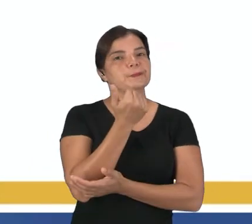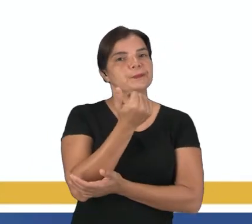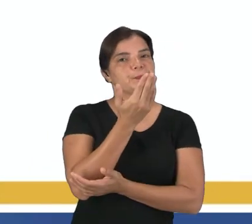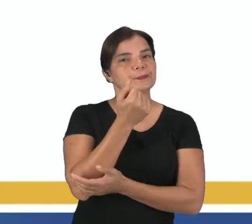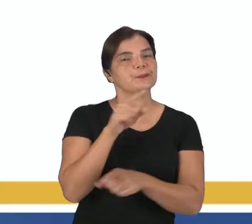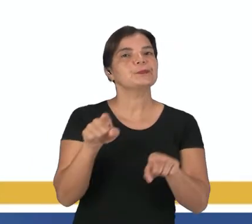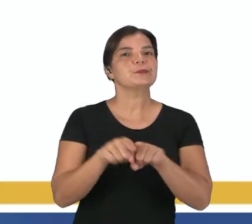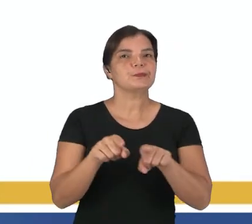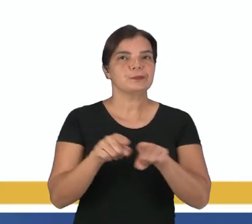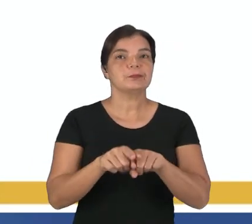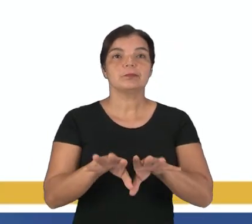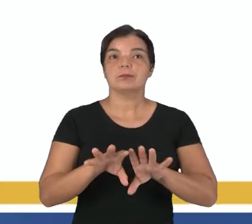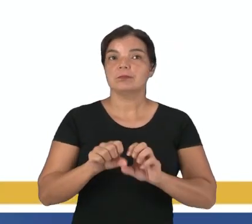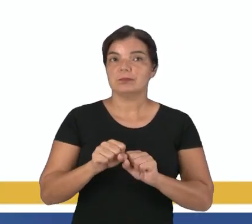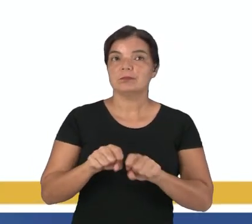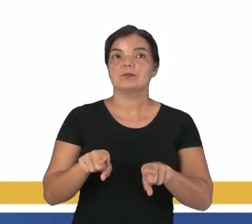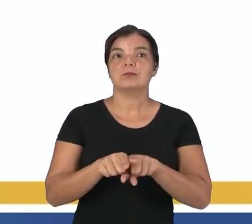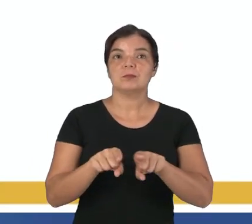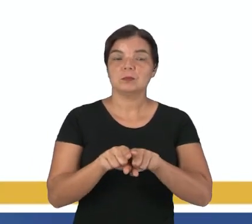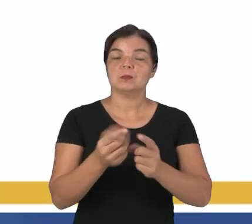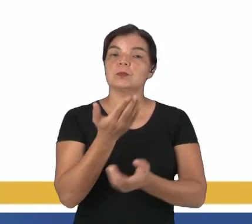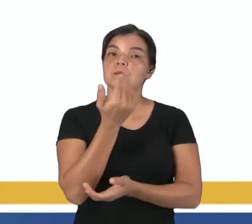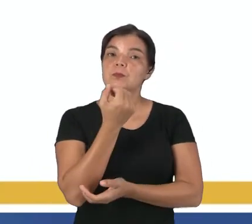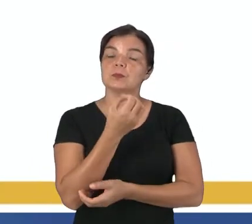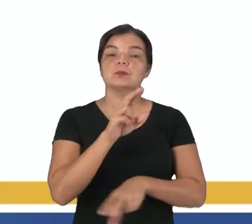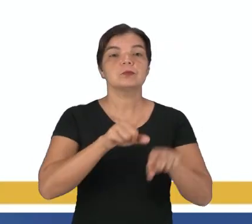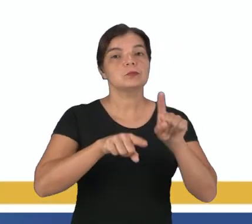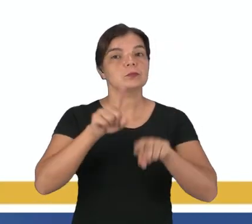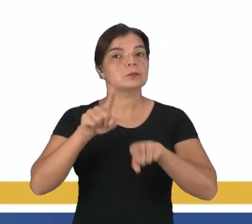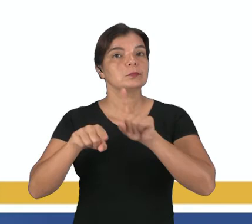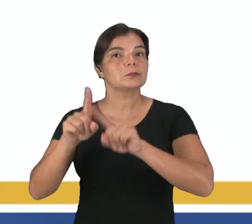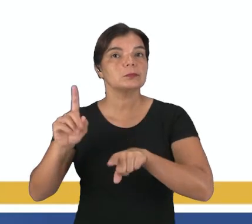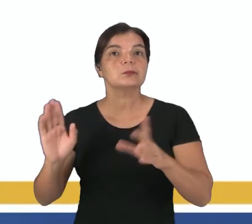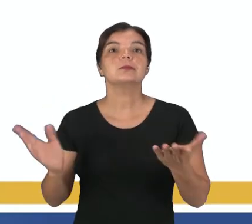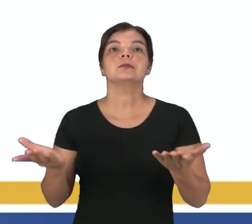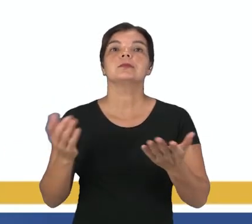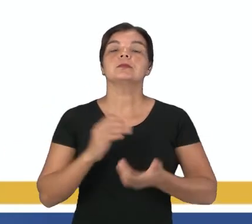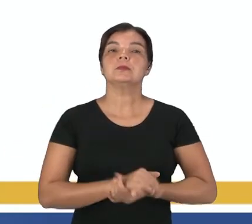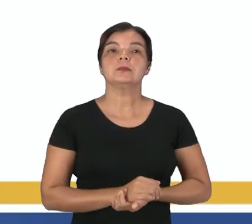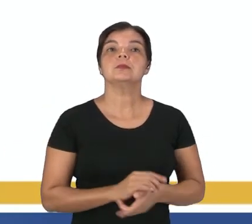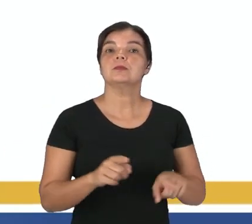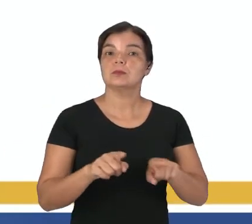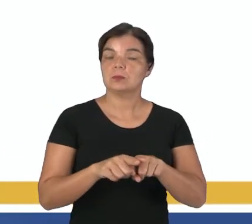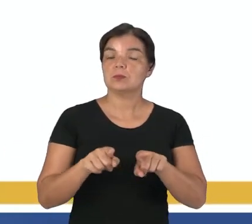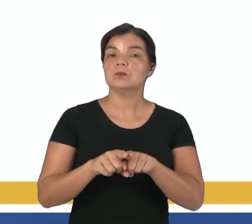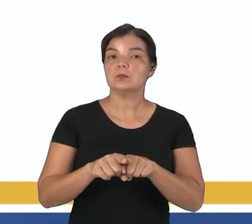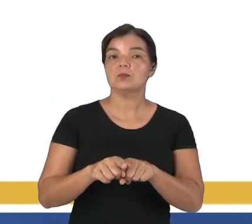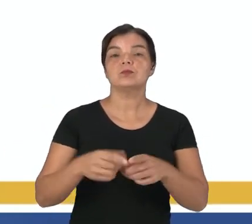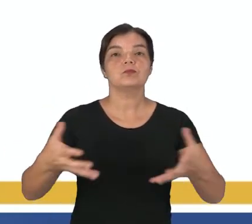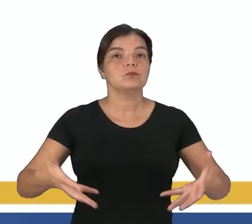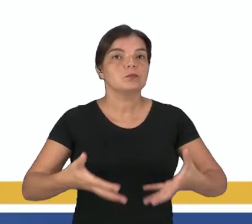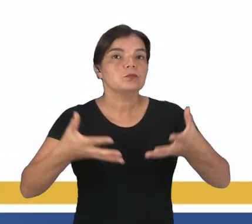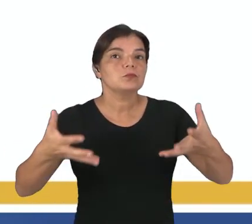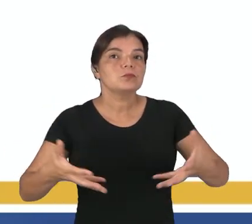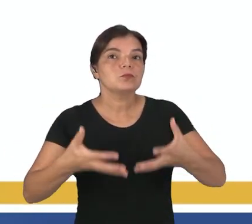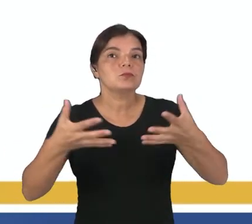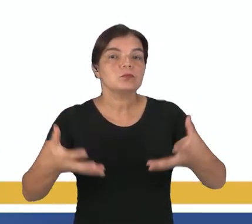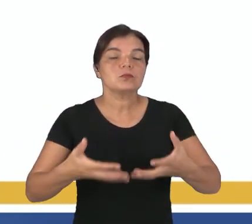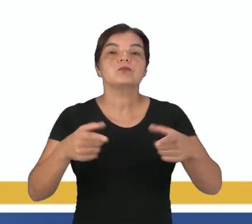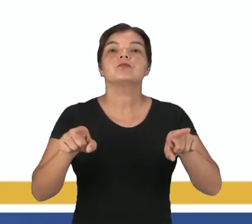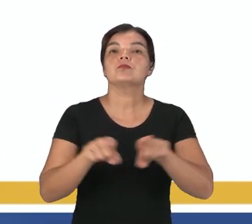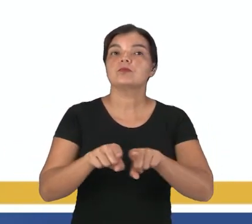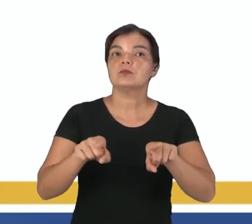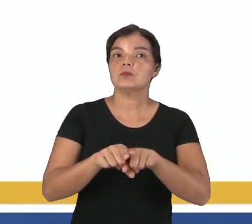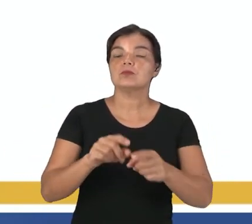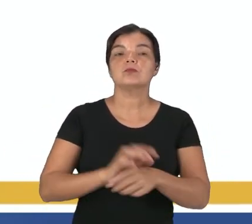através dos alimentos né Elas são adquiridas por meio de uma alimentação variada é o ricas em legumes e